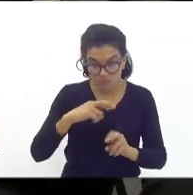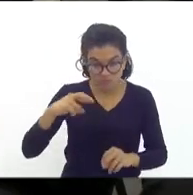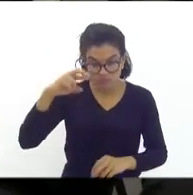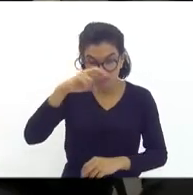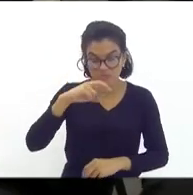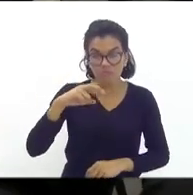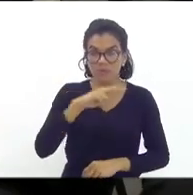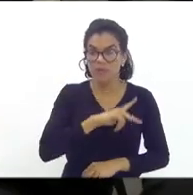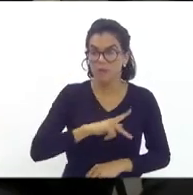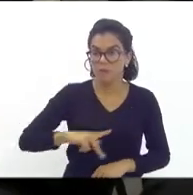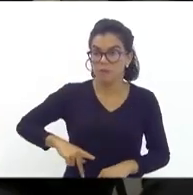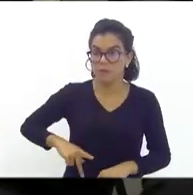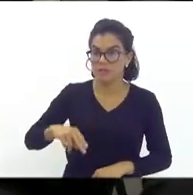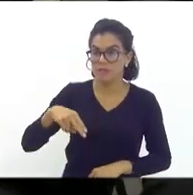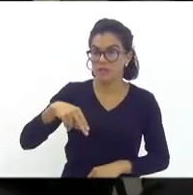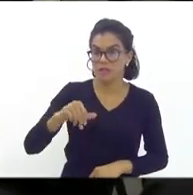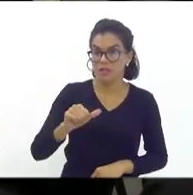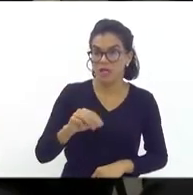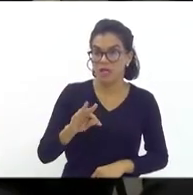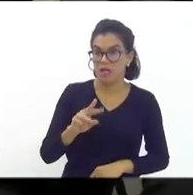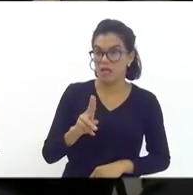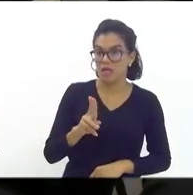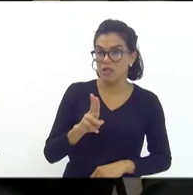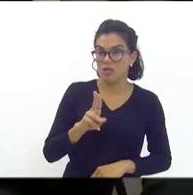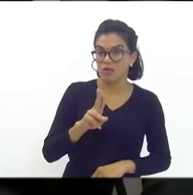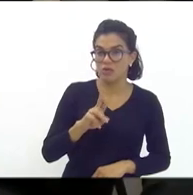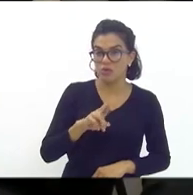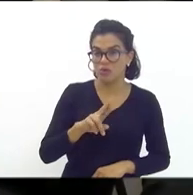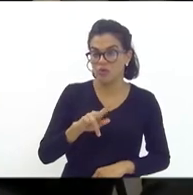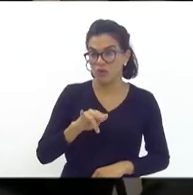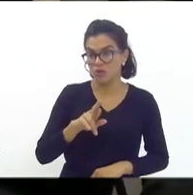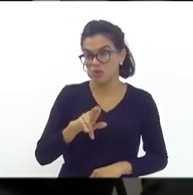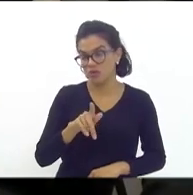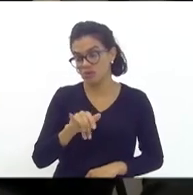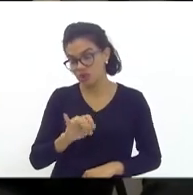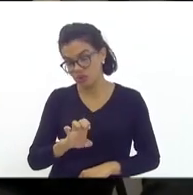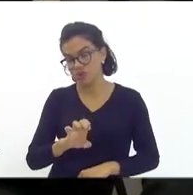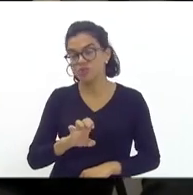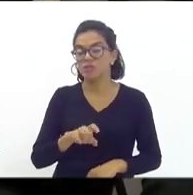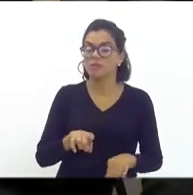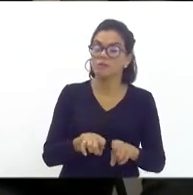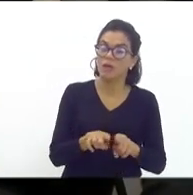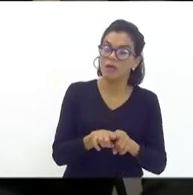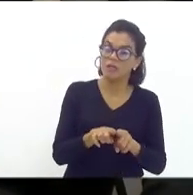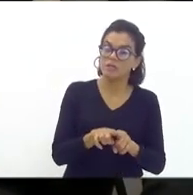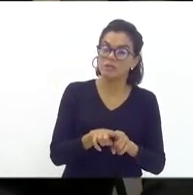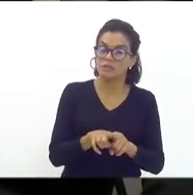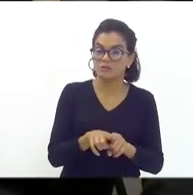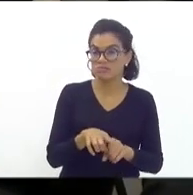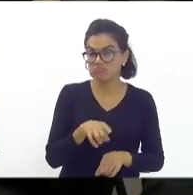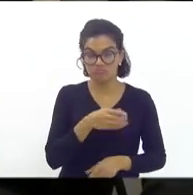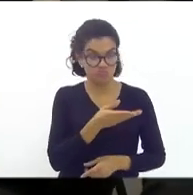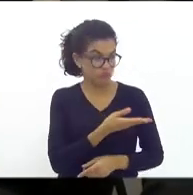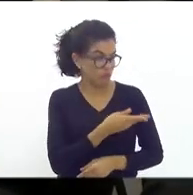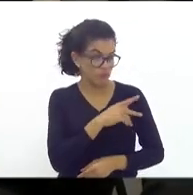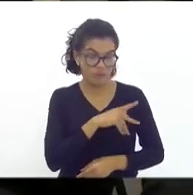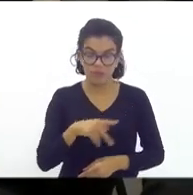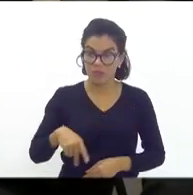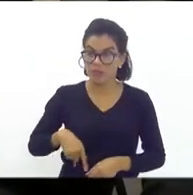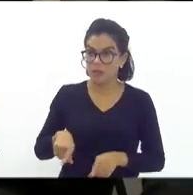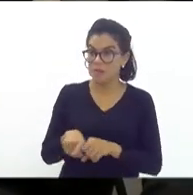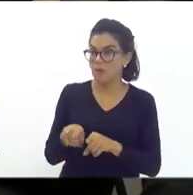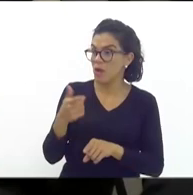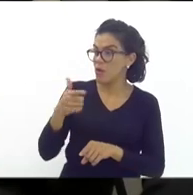presidente da natuji com com presidente Rafael a vinda aqui da outra diretora